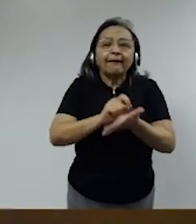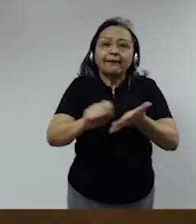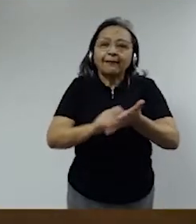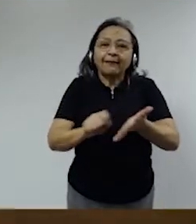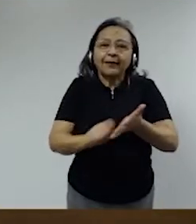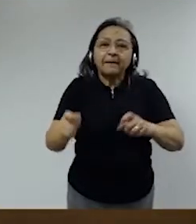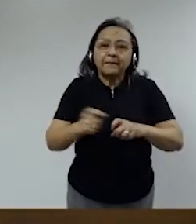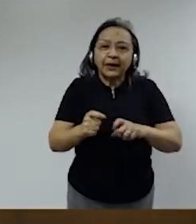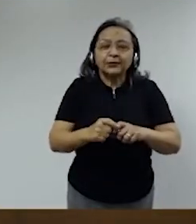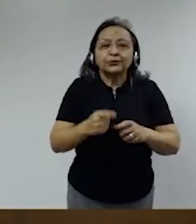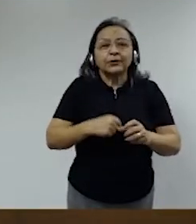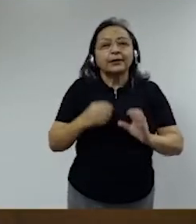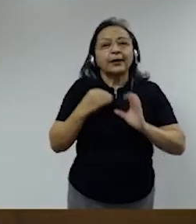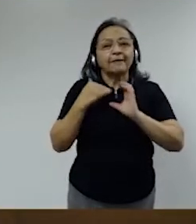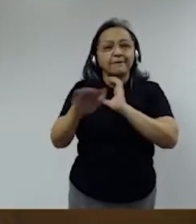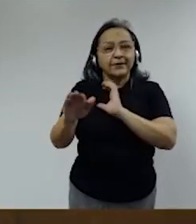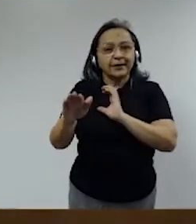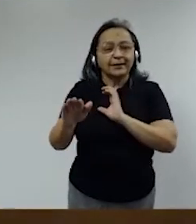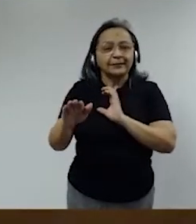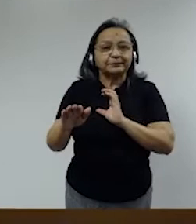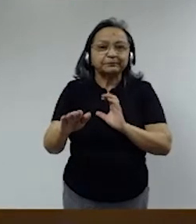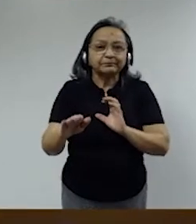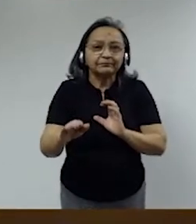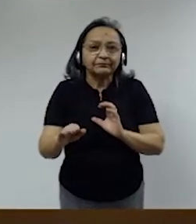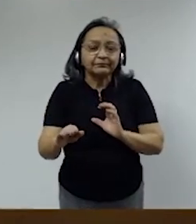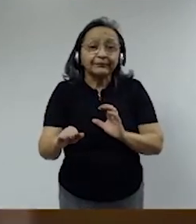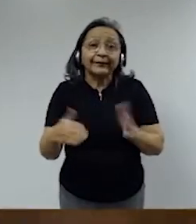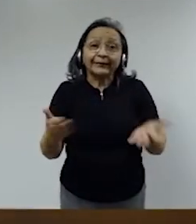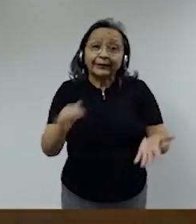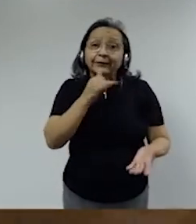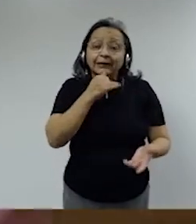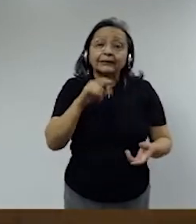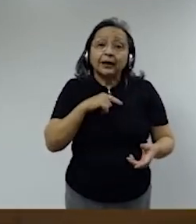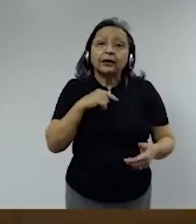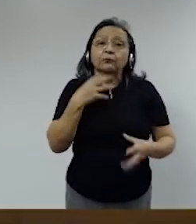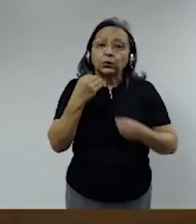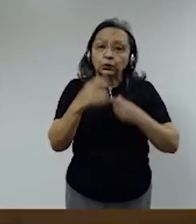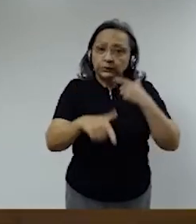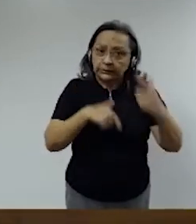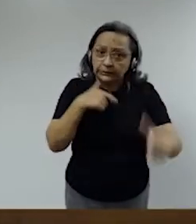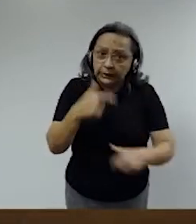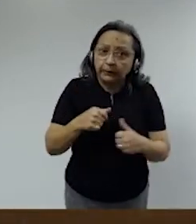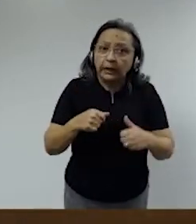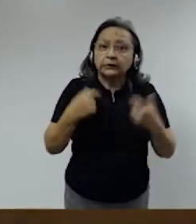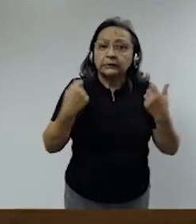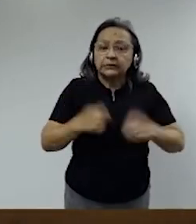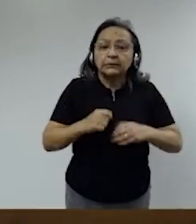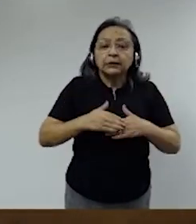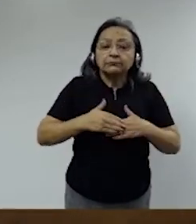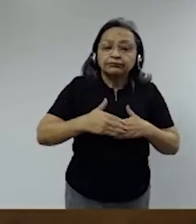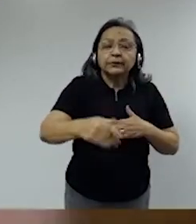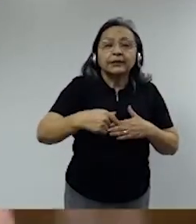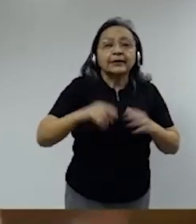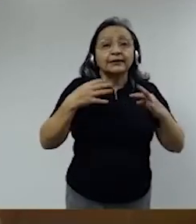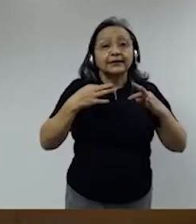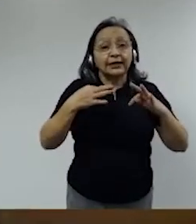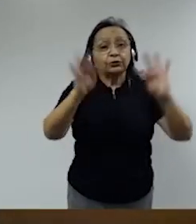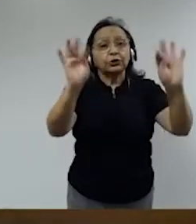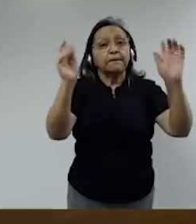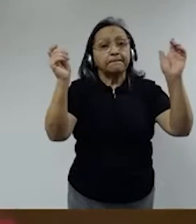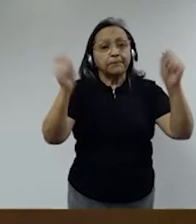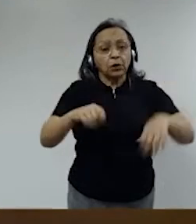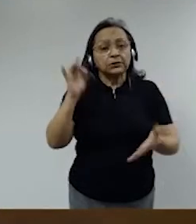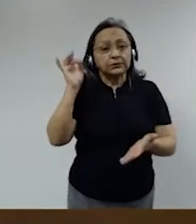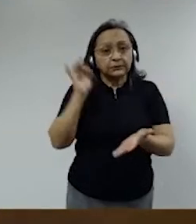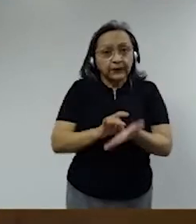forma, né, digital, enfim. Há ainda aí um grande processo necessário para que essa tecnologia venha e